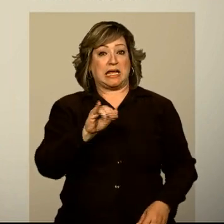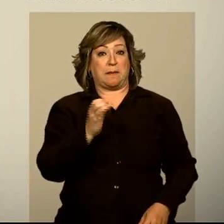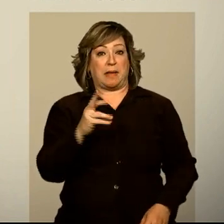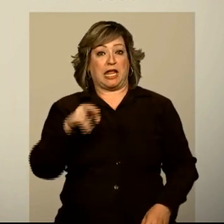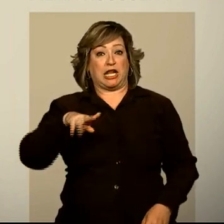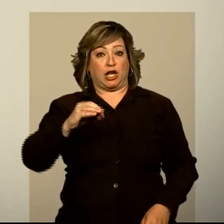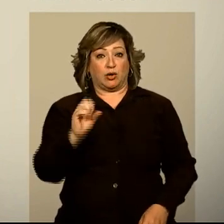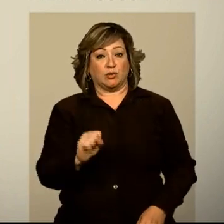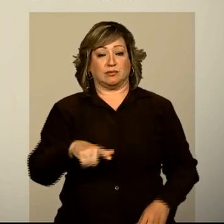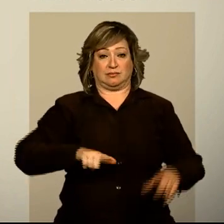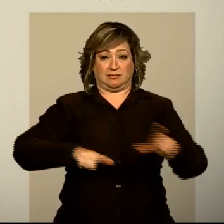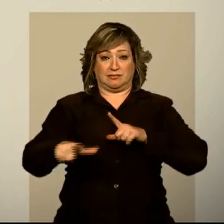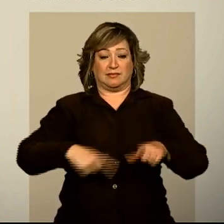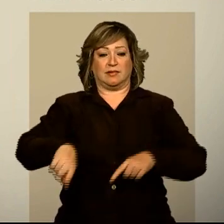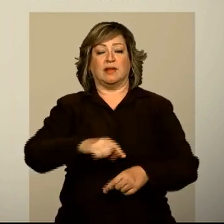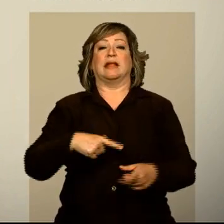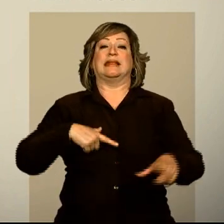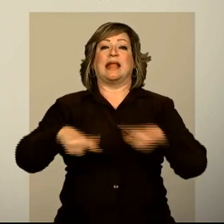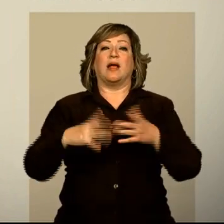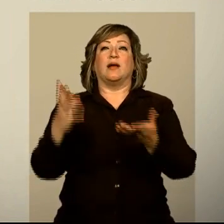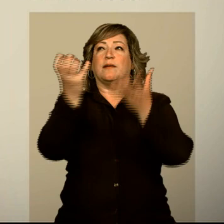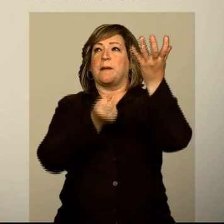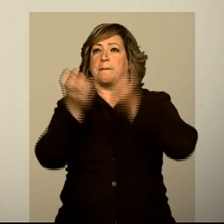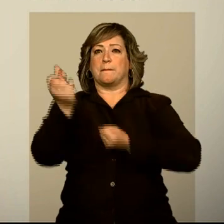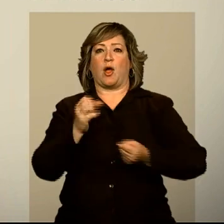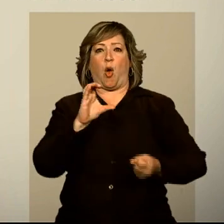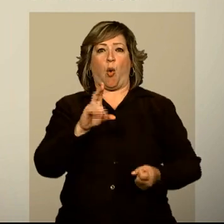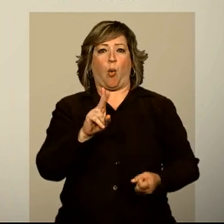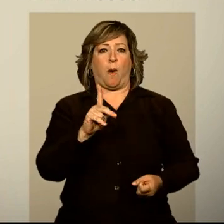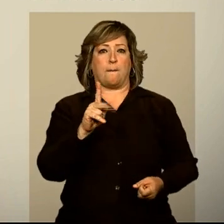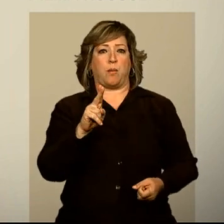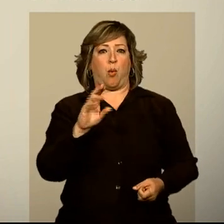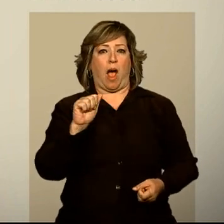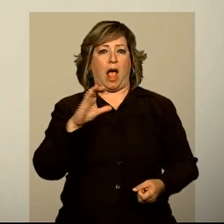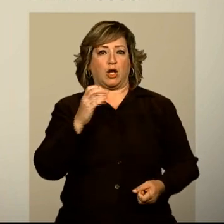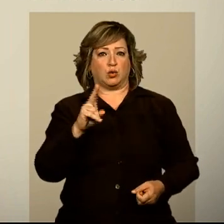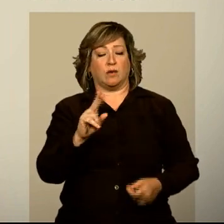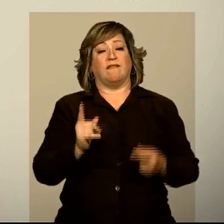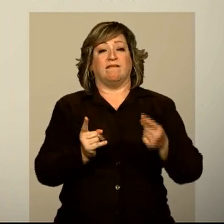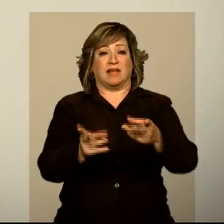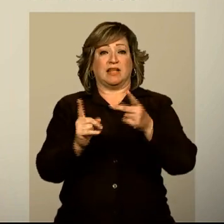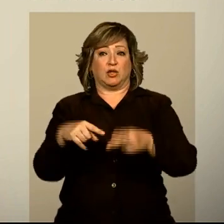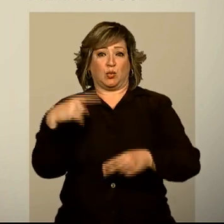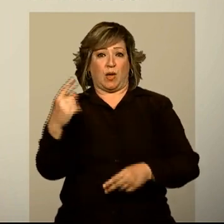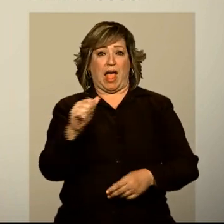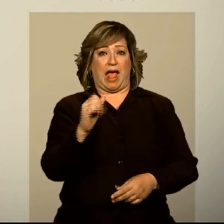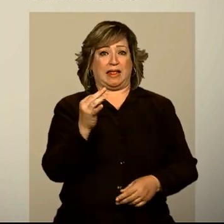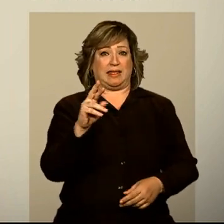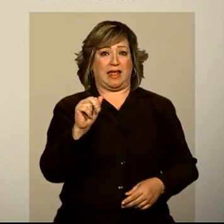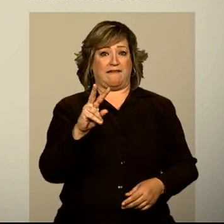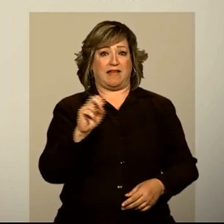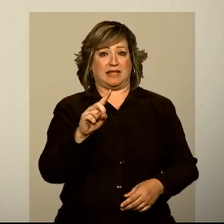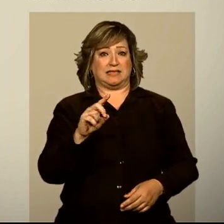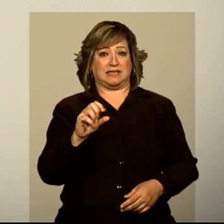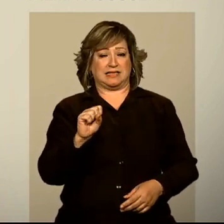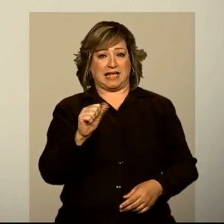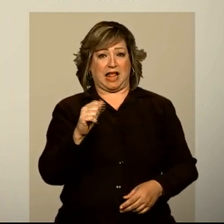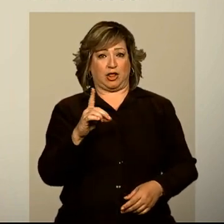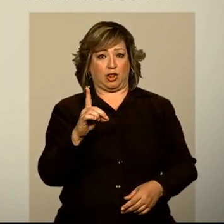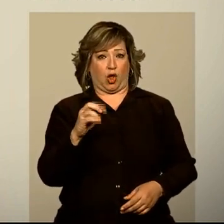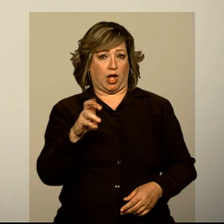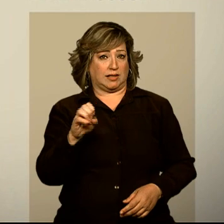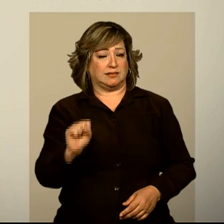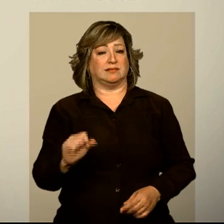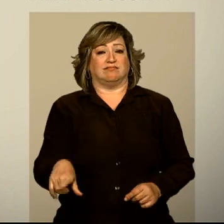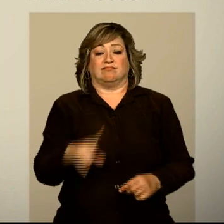comunidade trabalhavam na coleta do cupuaçu e vendia o cupuaçu para os atravessadores Natura Luciano